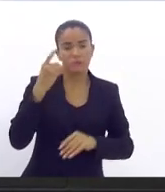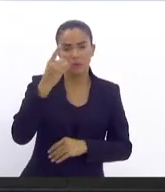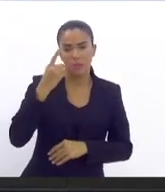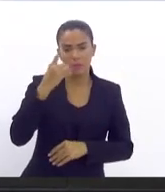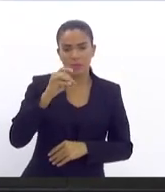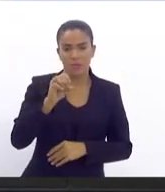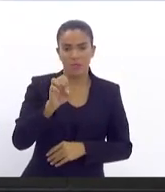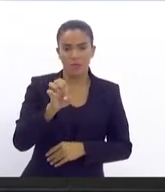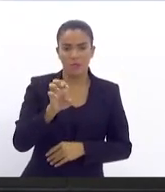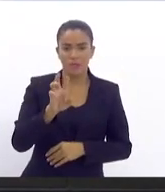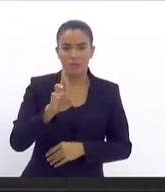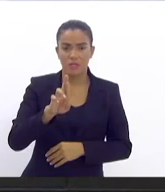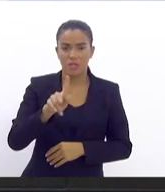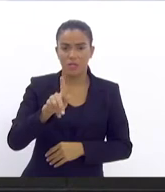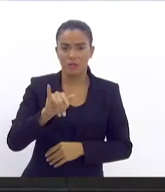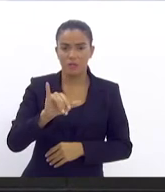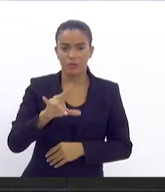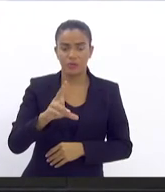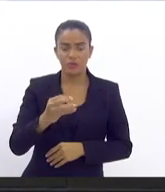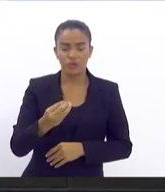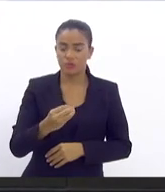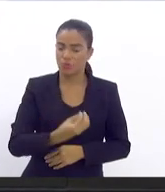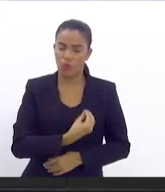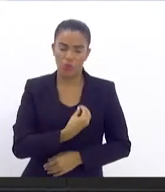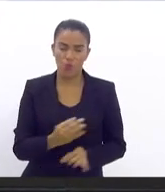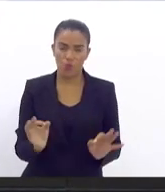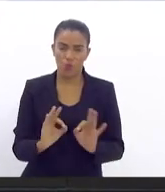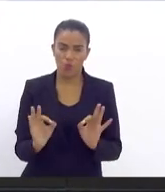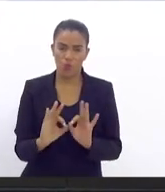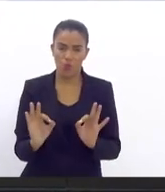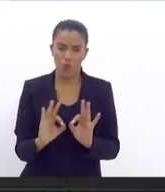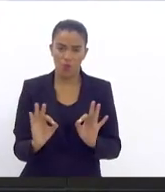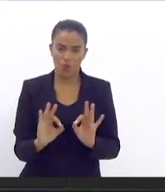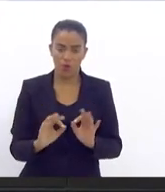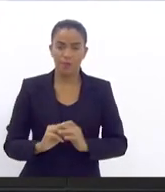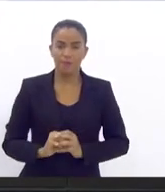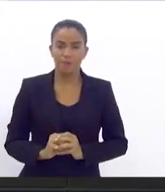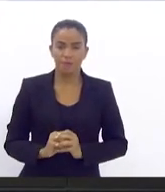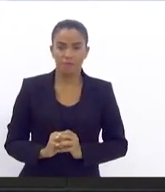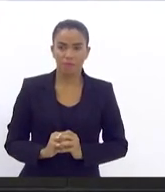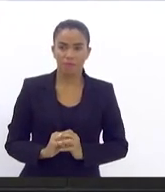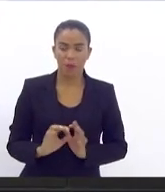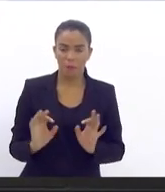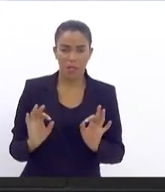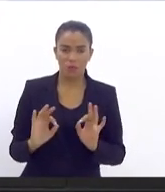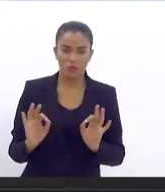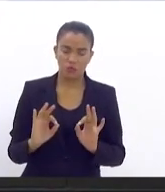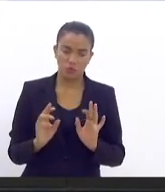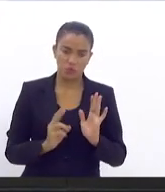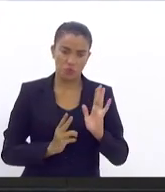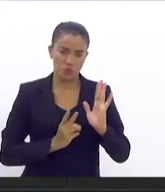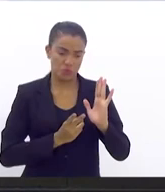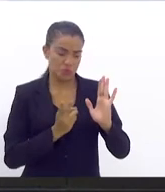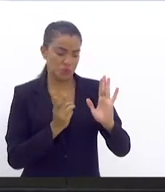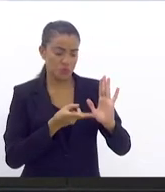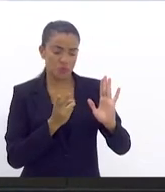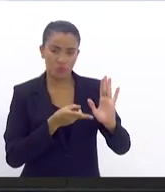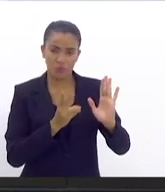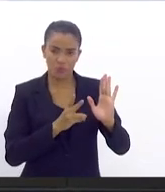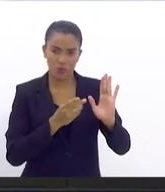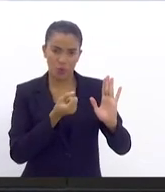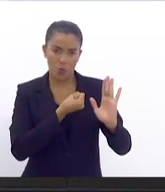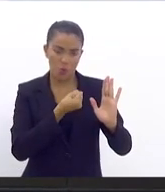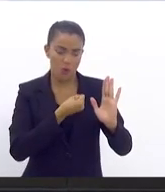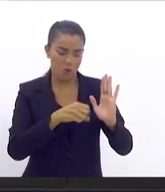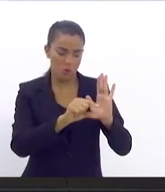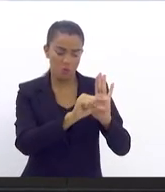presente, mas não teve nenhuma menção dele no sentido de retirar os projetos da pauta. E é um